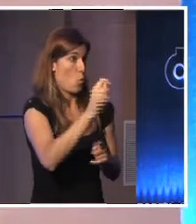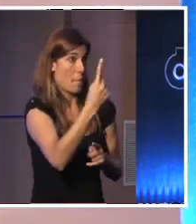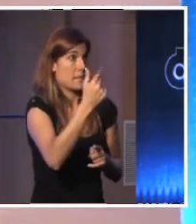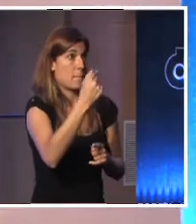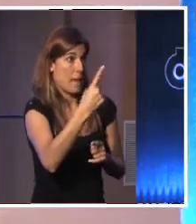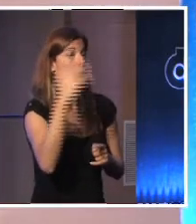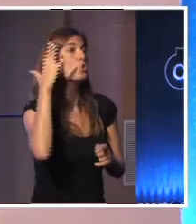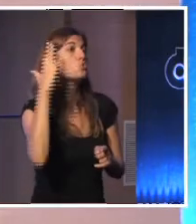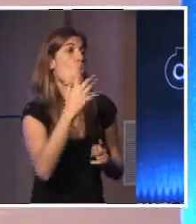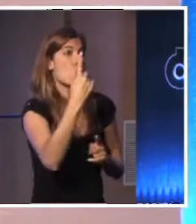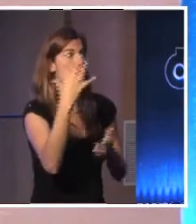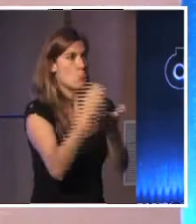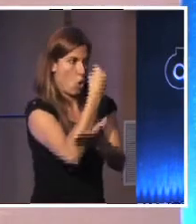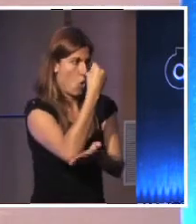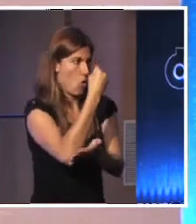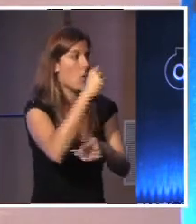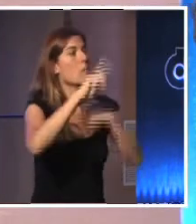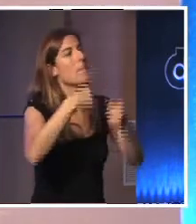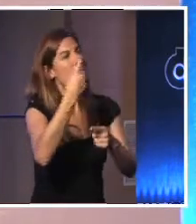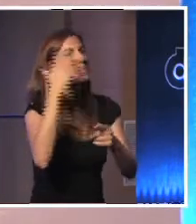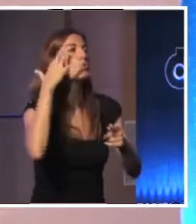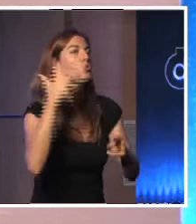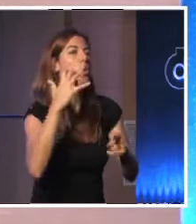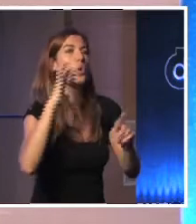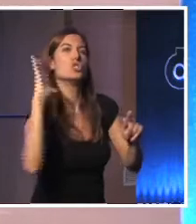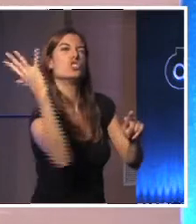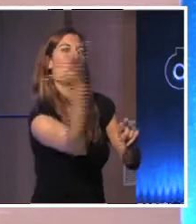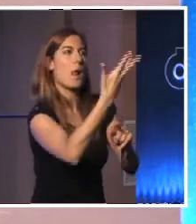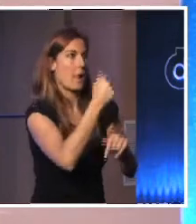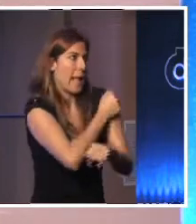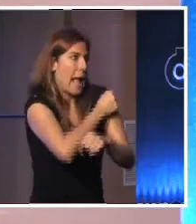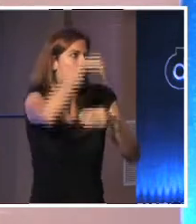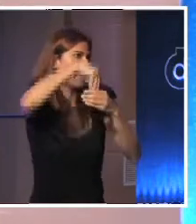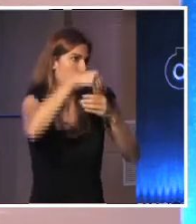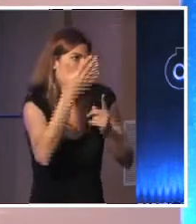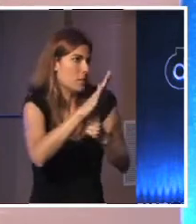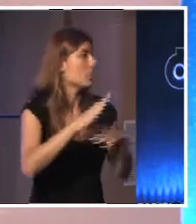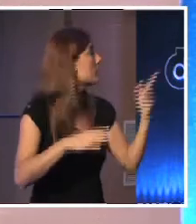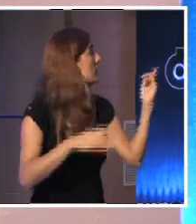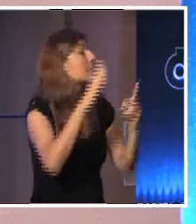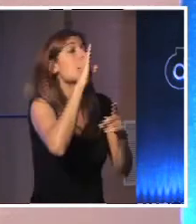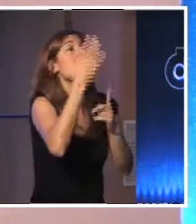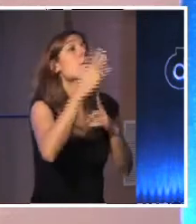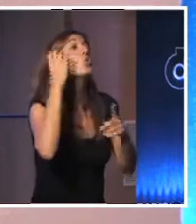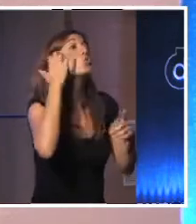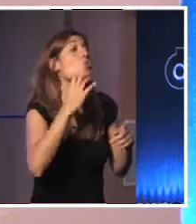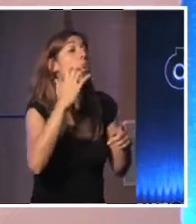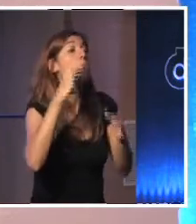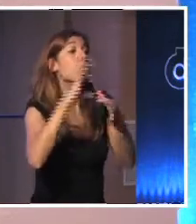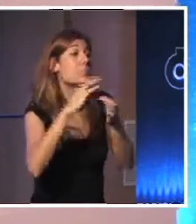som e precisamos depois generalizar com outros sons da casa. Mas deixem-vos dizer que fizemos com um som de